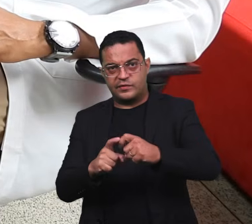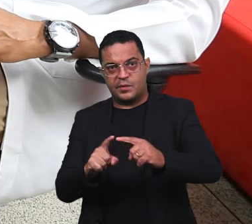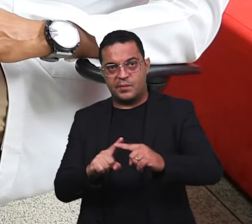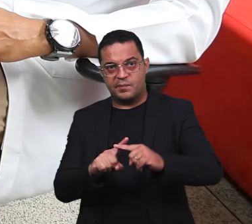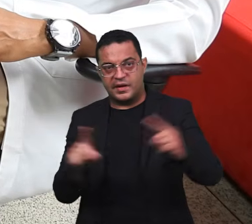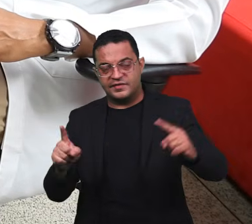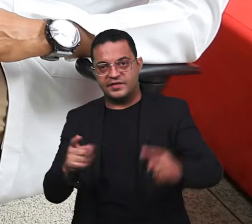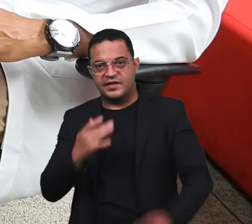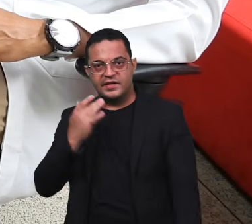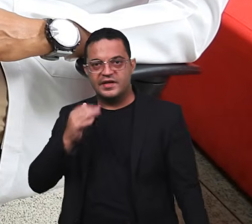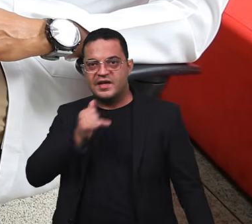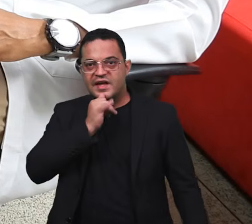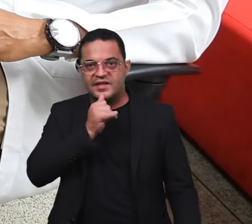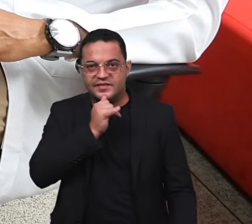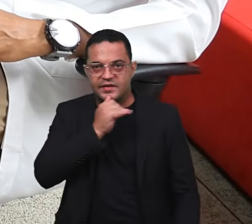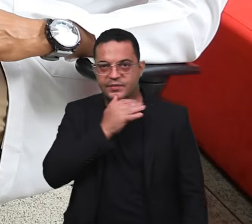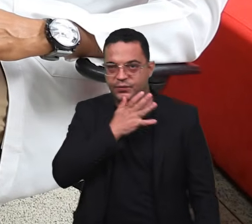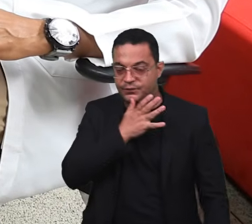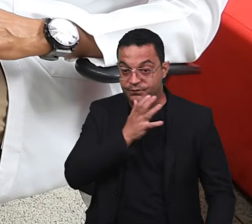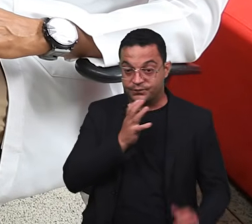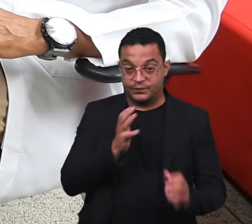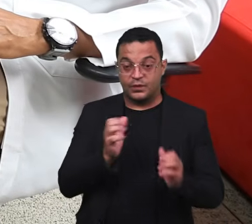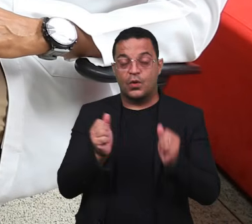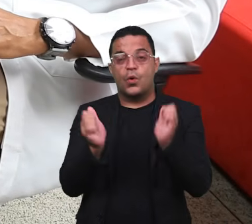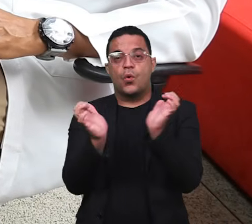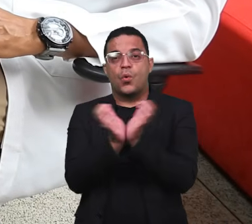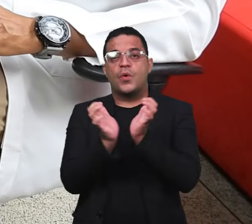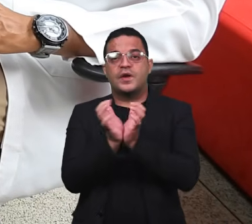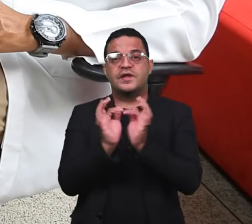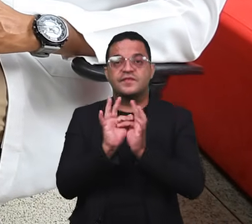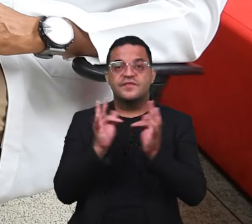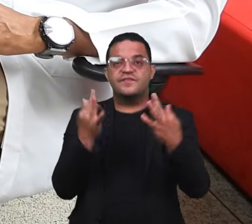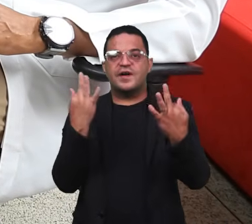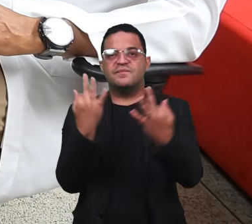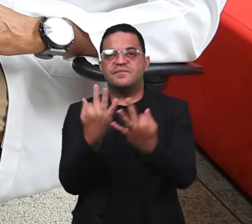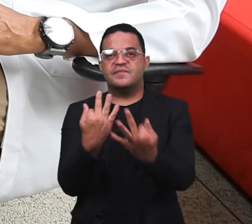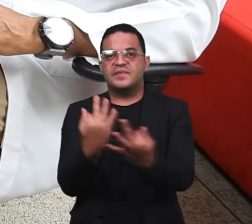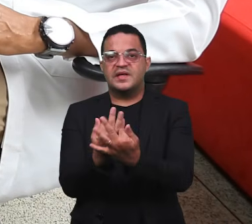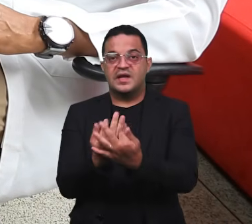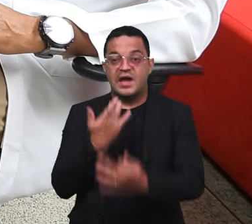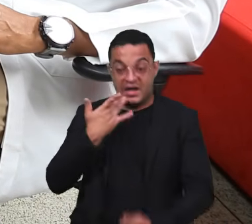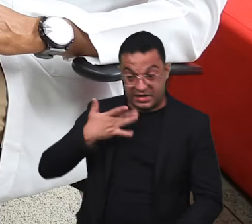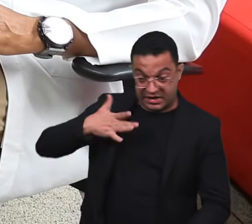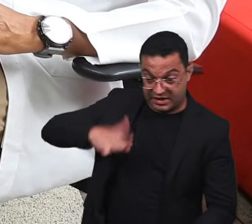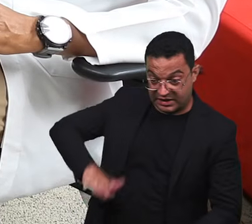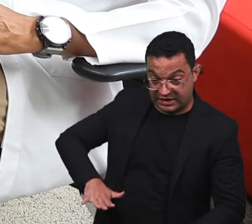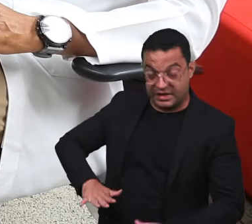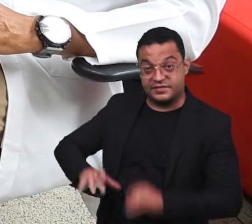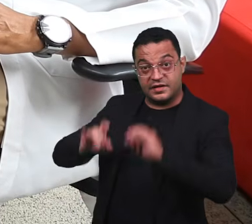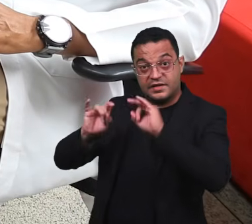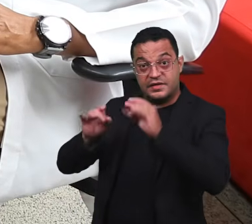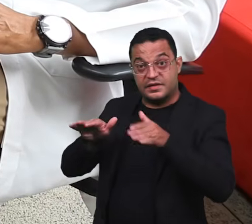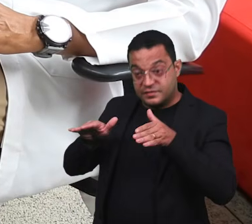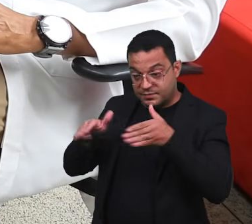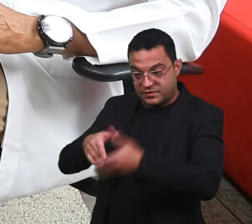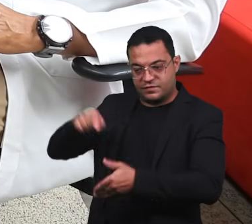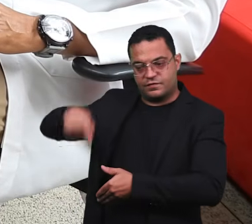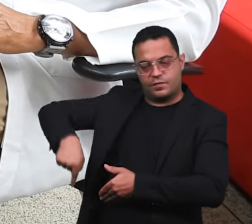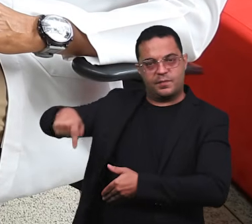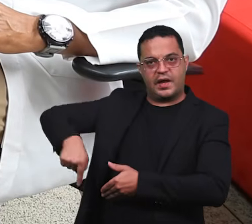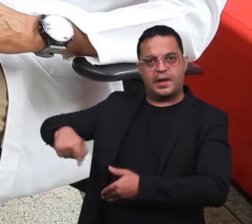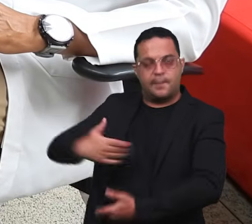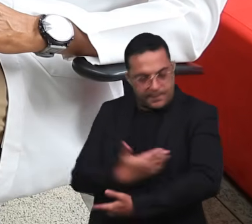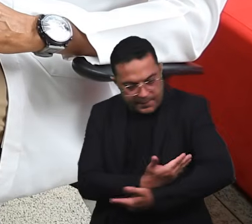repelente, principalmente unidos em família, né? sim. Tem Acontece em muitos crianças casos. ali, repelente para criança, tem repelente